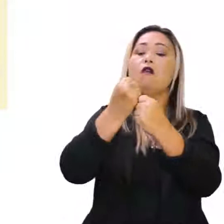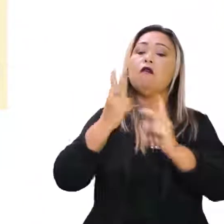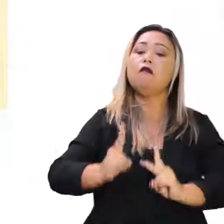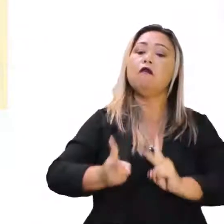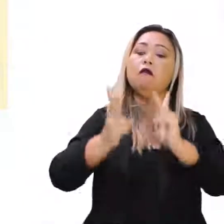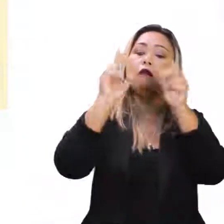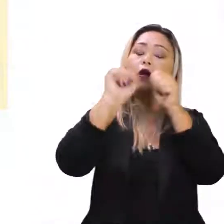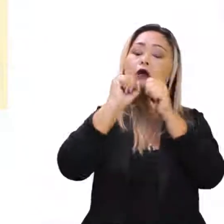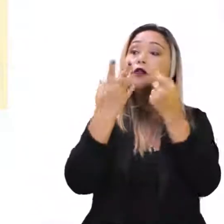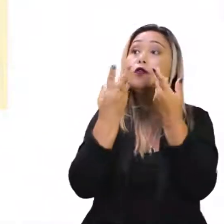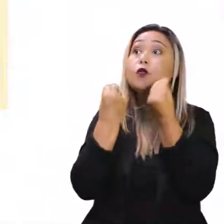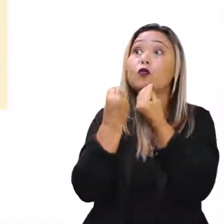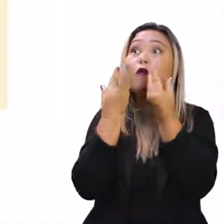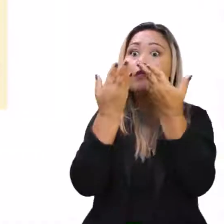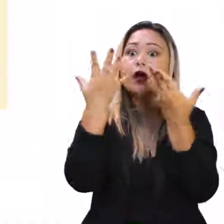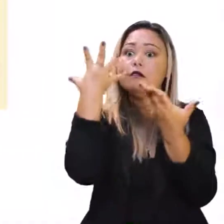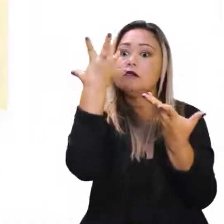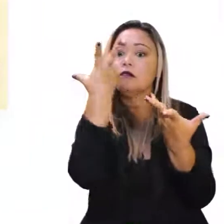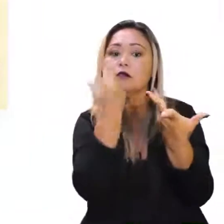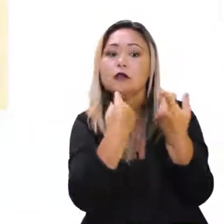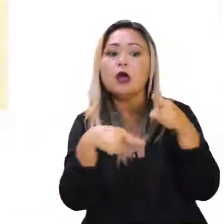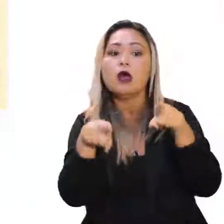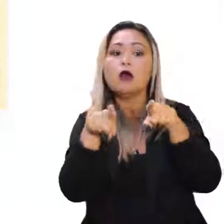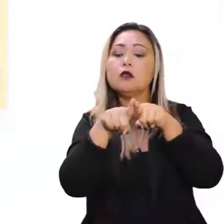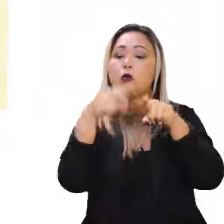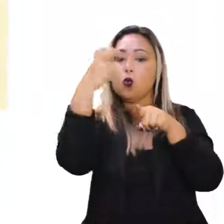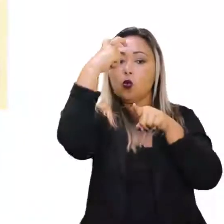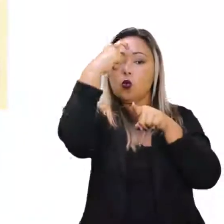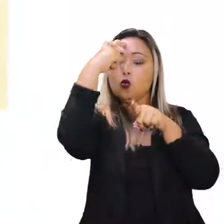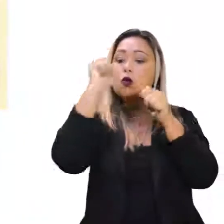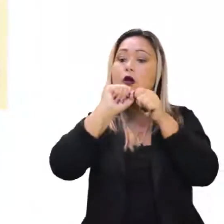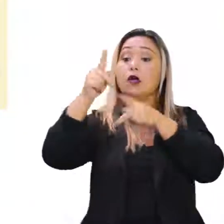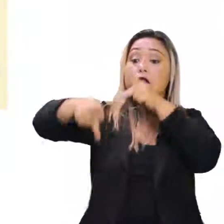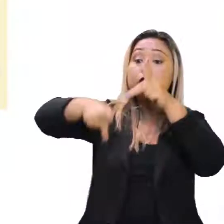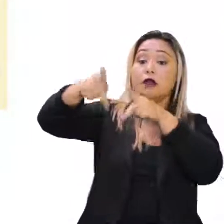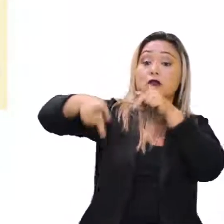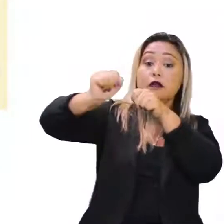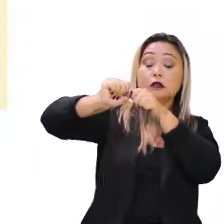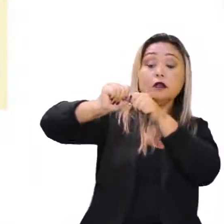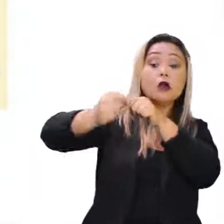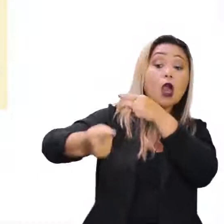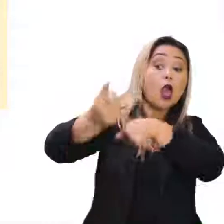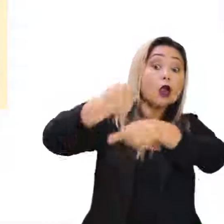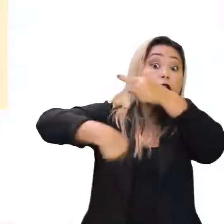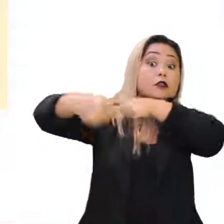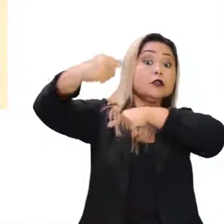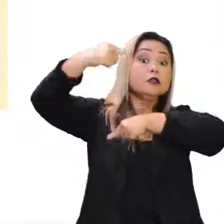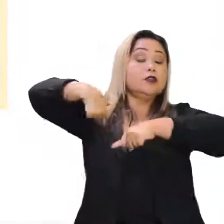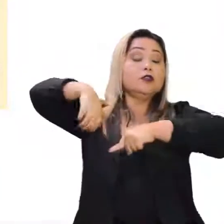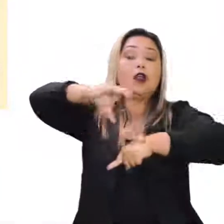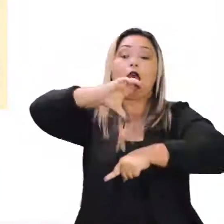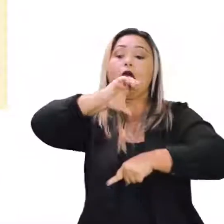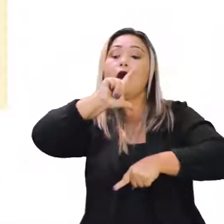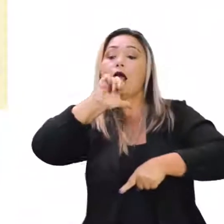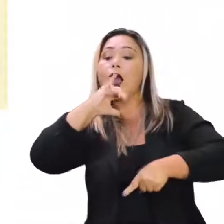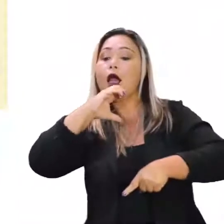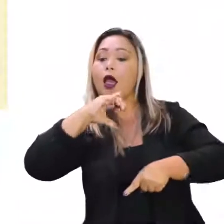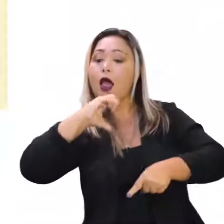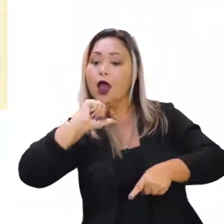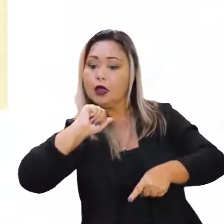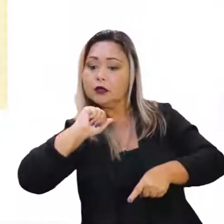culturais das civilizações e da antiguidade clássica, ou seja, das